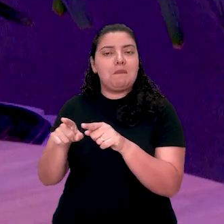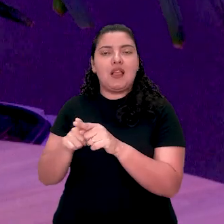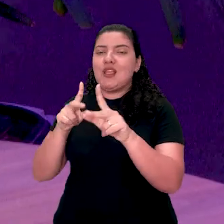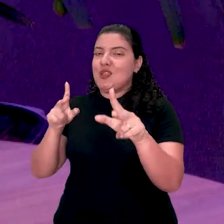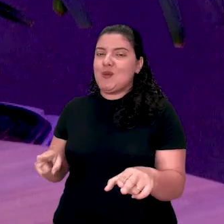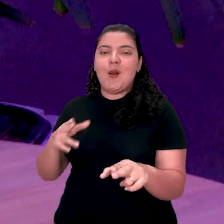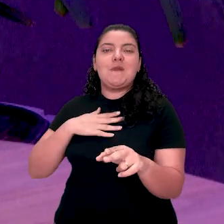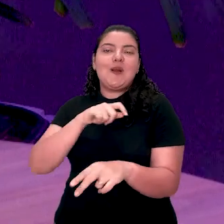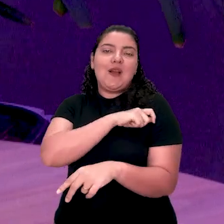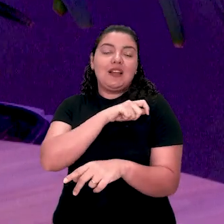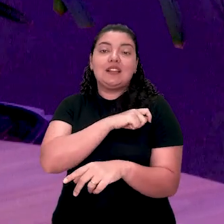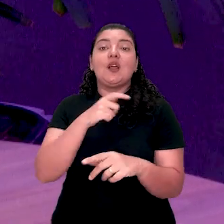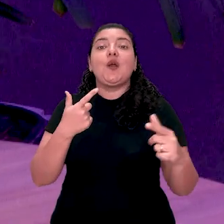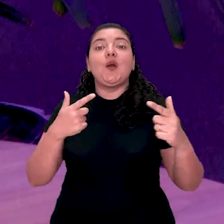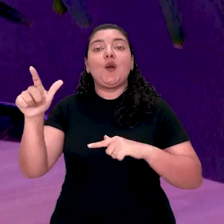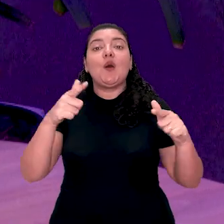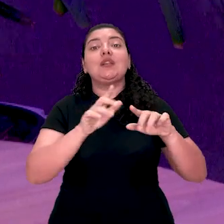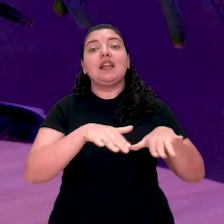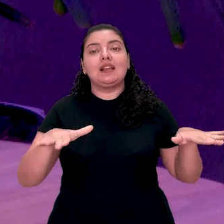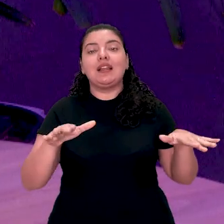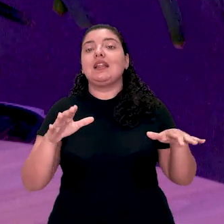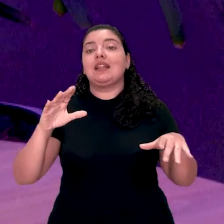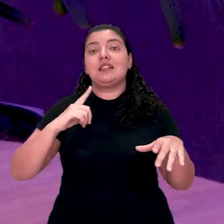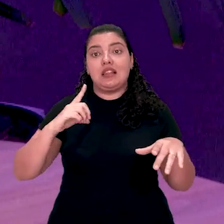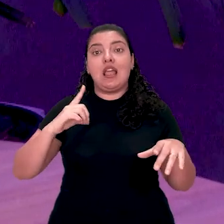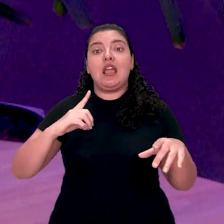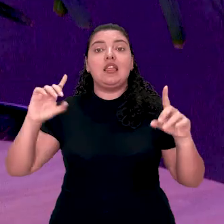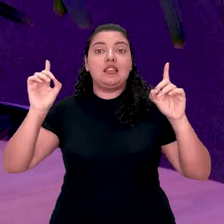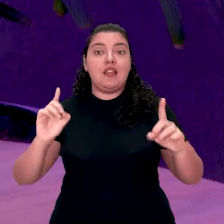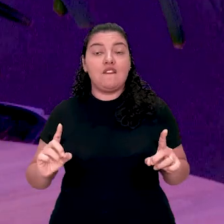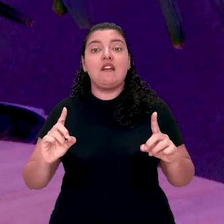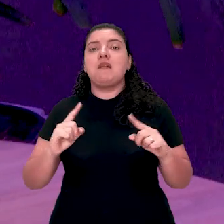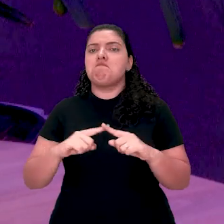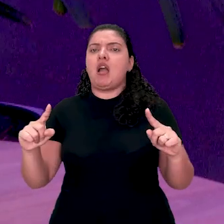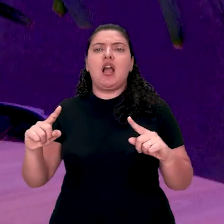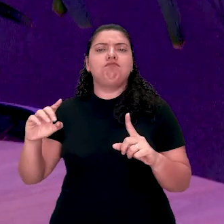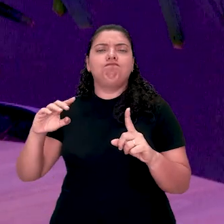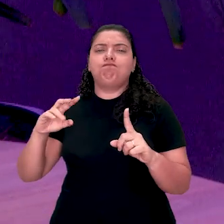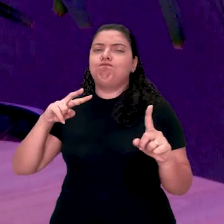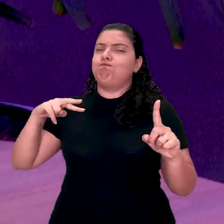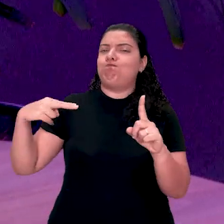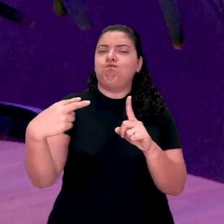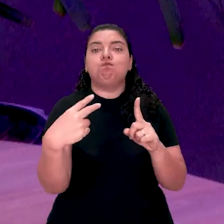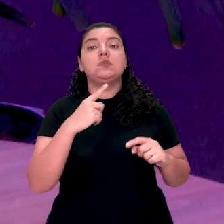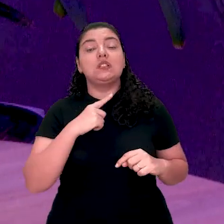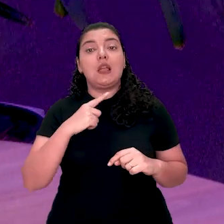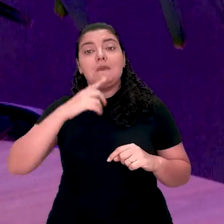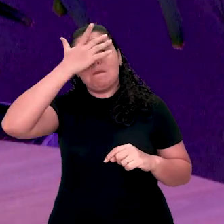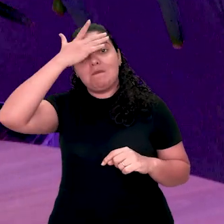Foi. E nós tivemos outras crianças com deficiência, mas que se destacaram também. E que